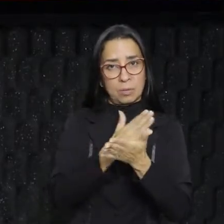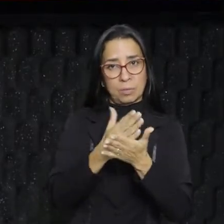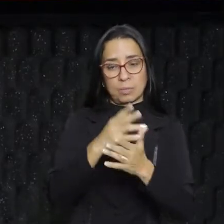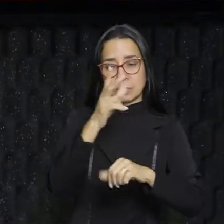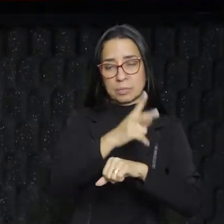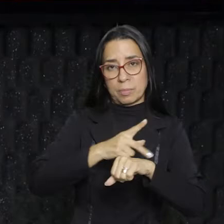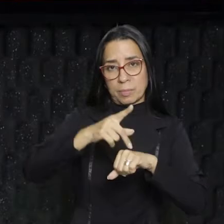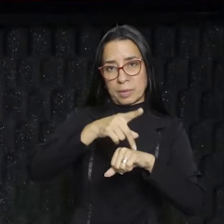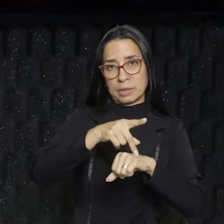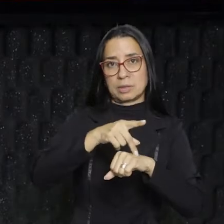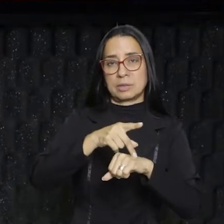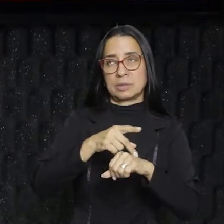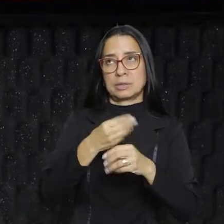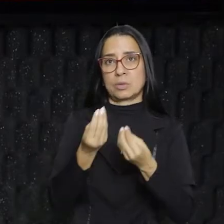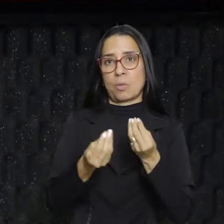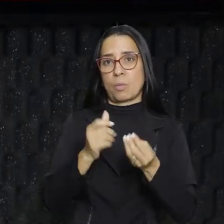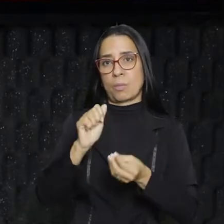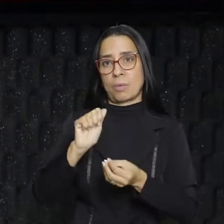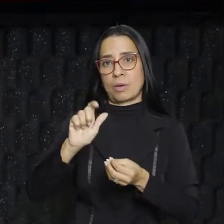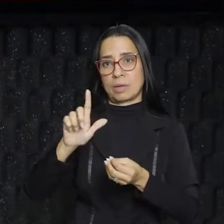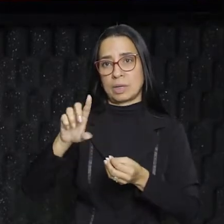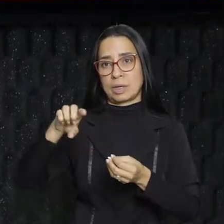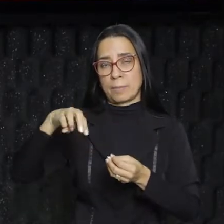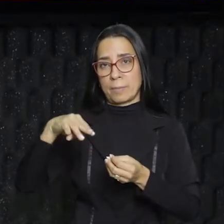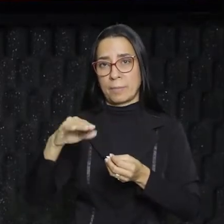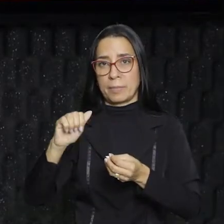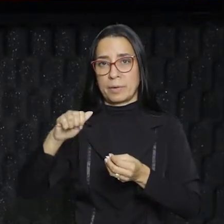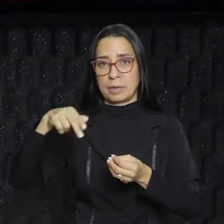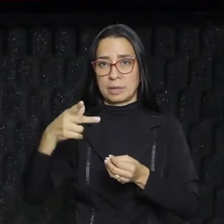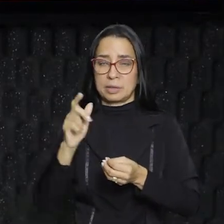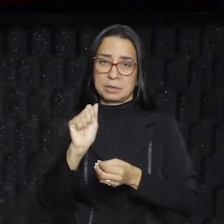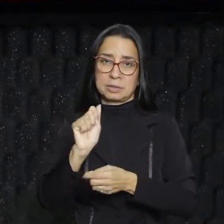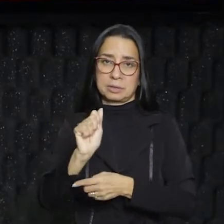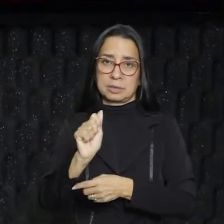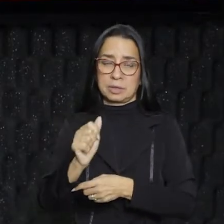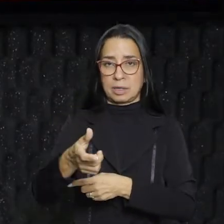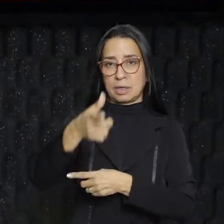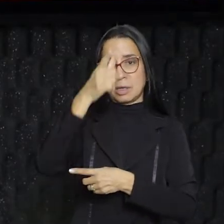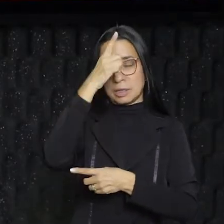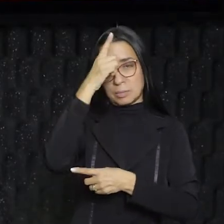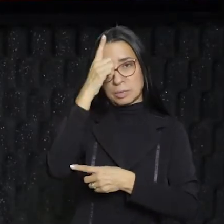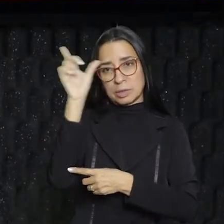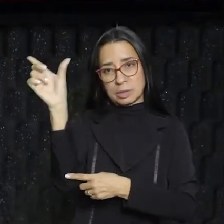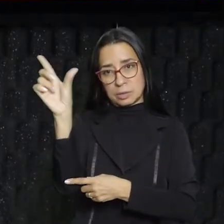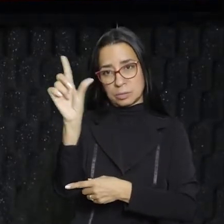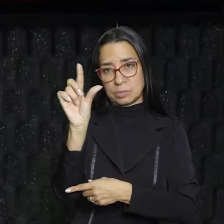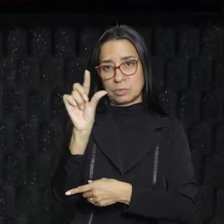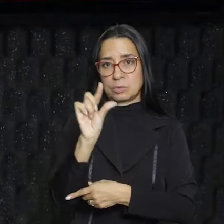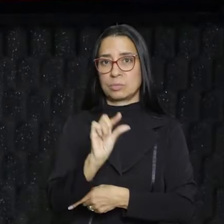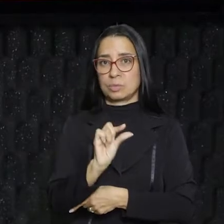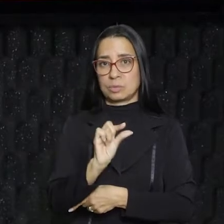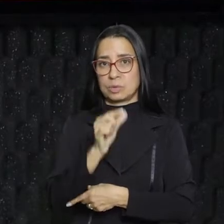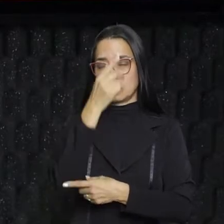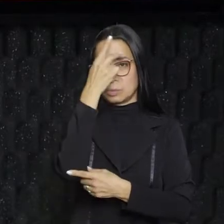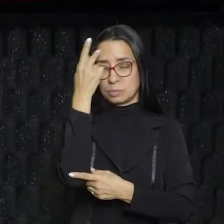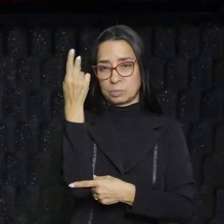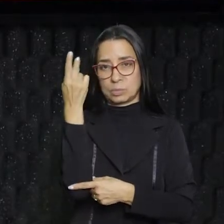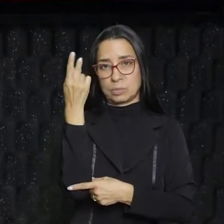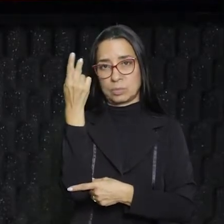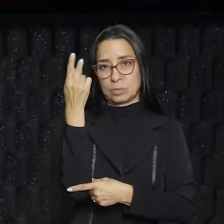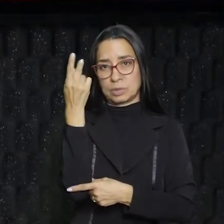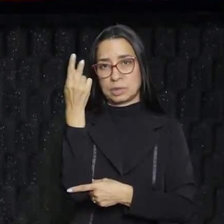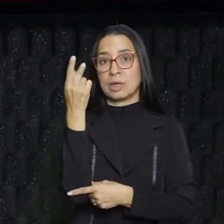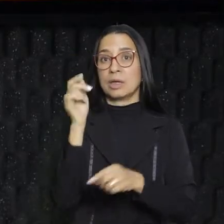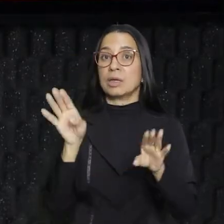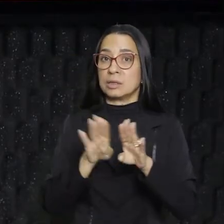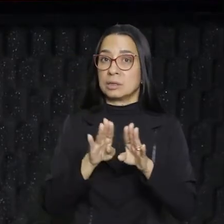diminuir em número de habitantes nas próximas décadas. Ou seja, a população vai diminuir e envelhecer. Isso nós